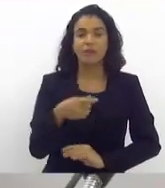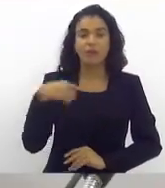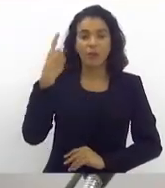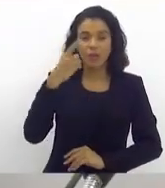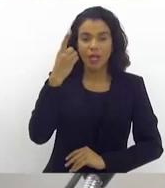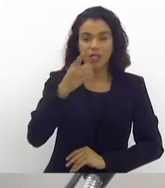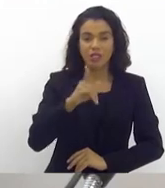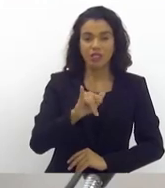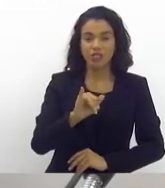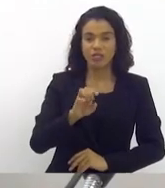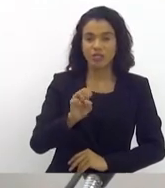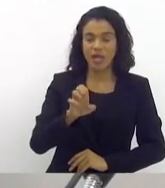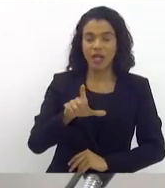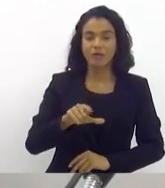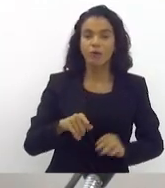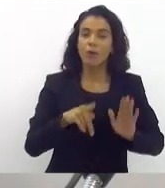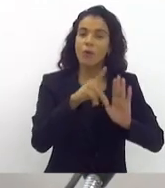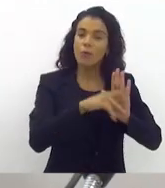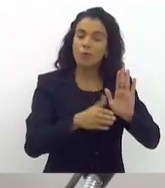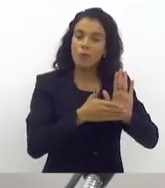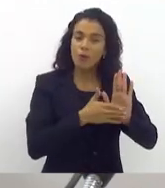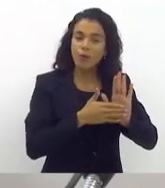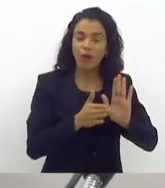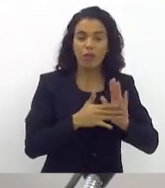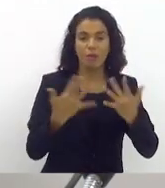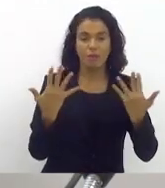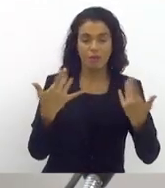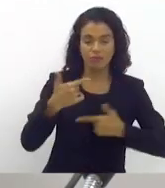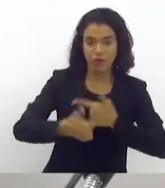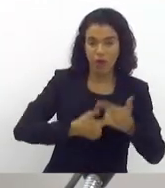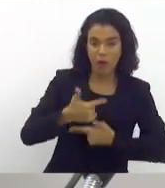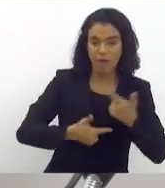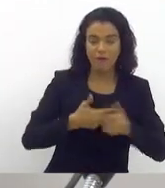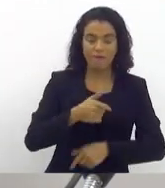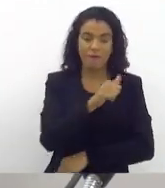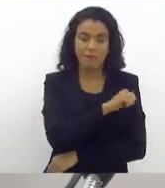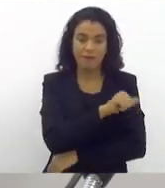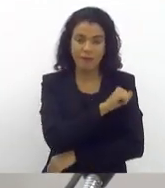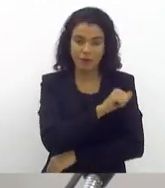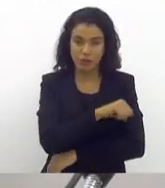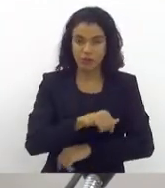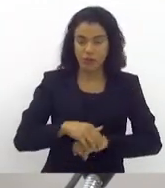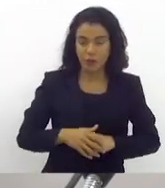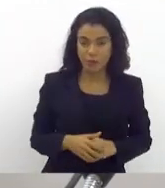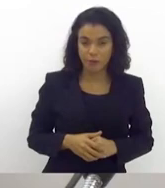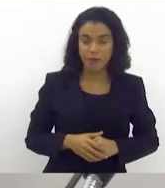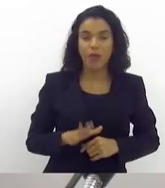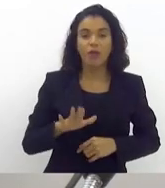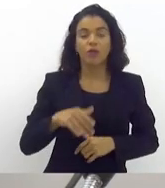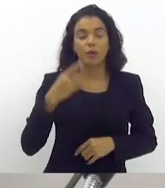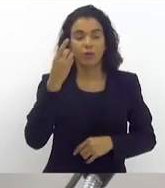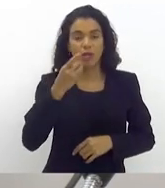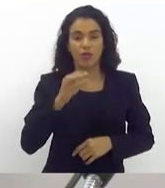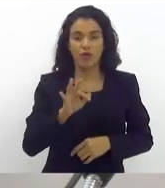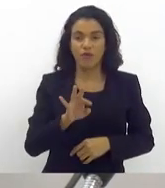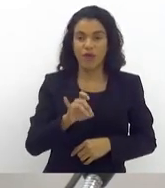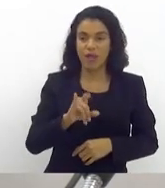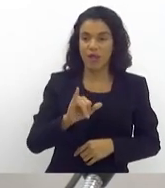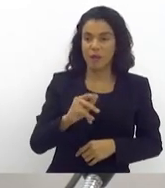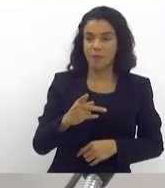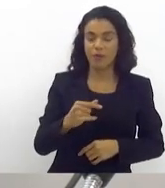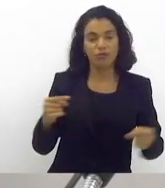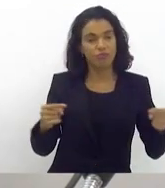Monteiro, que institui o programa de qualificação de mão de obra feminina no estado do Rio de Janeiro e dá outras providências. O parecer do deputado Filipinho Raves é